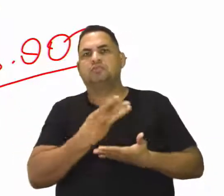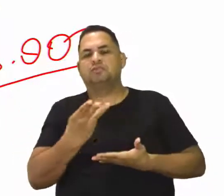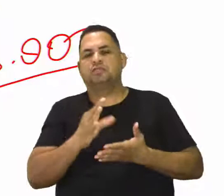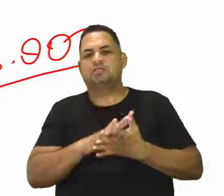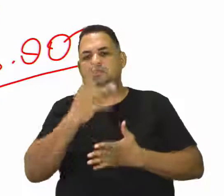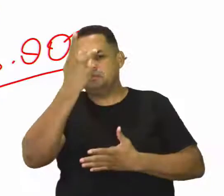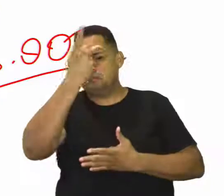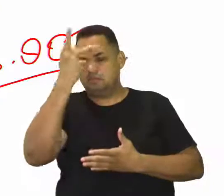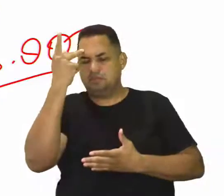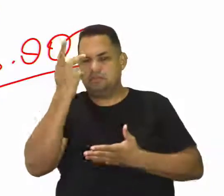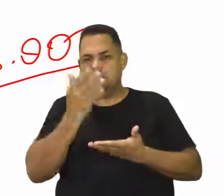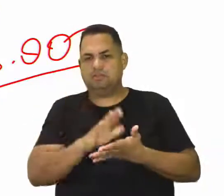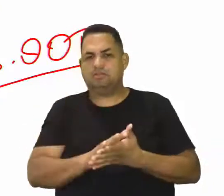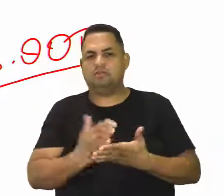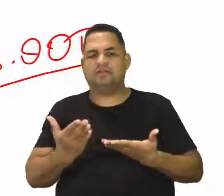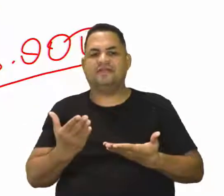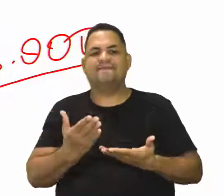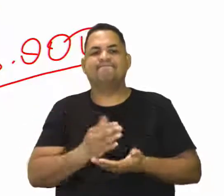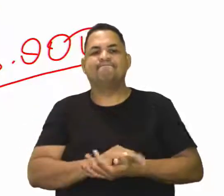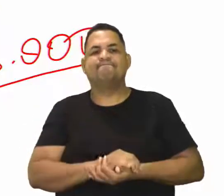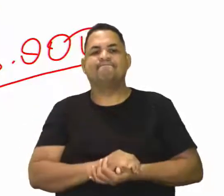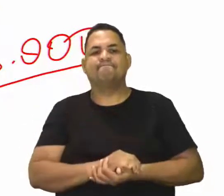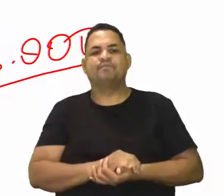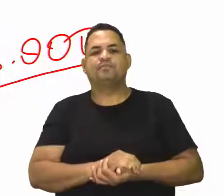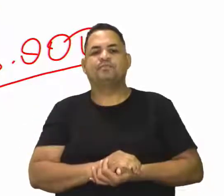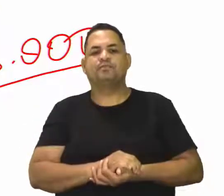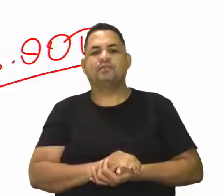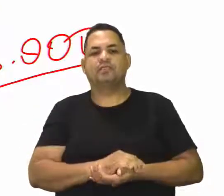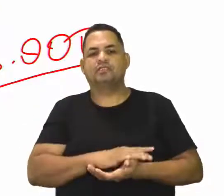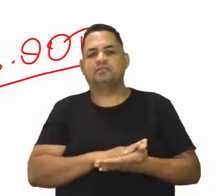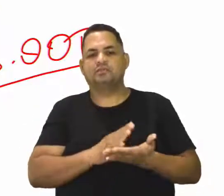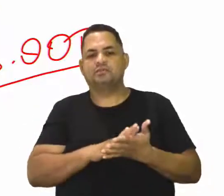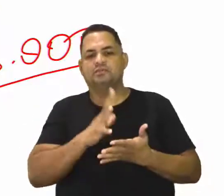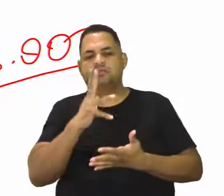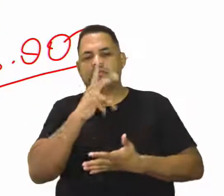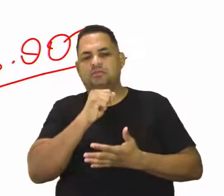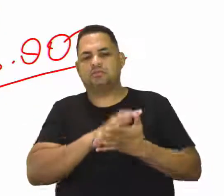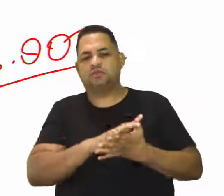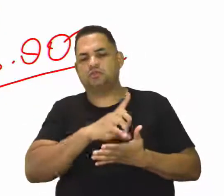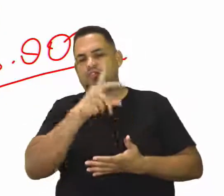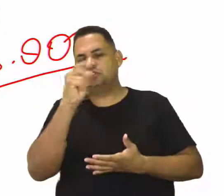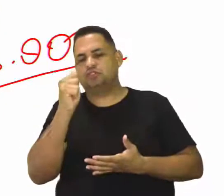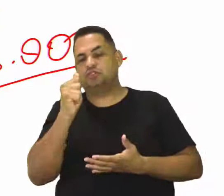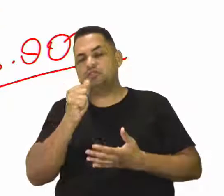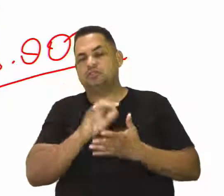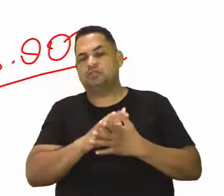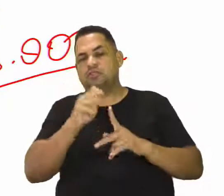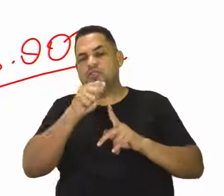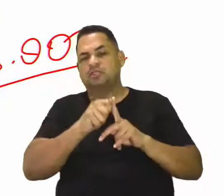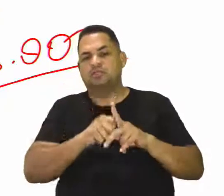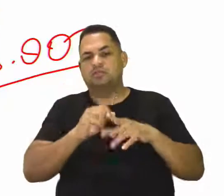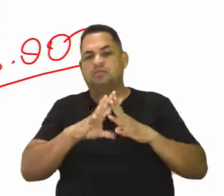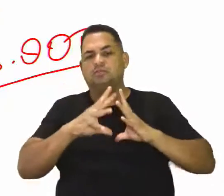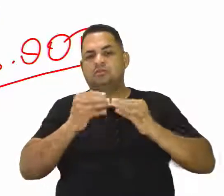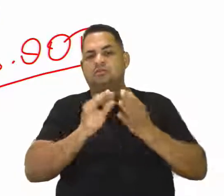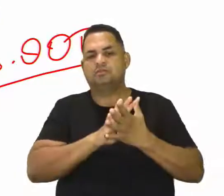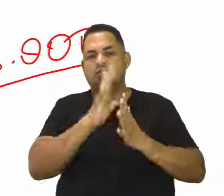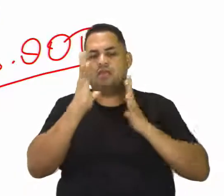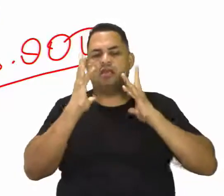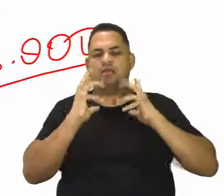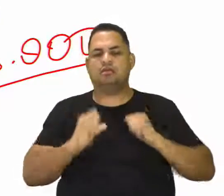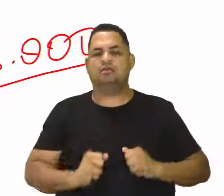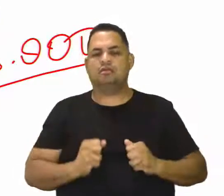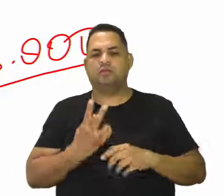nossa E aí foram dias e até meses e para poder fazer todas a